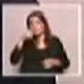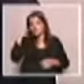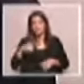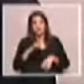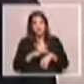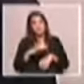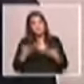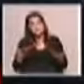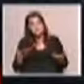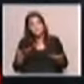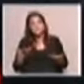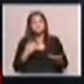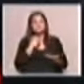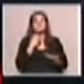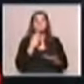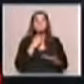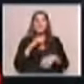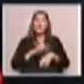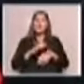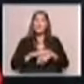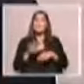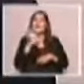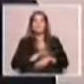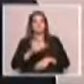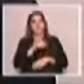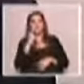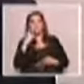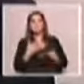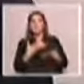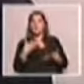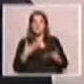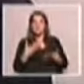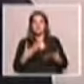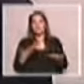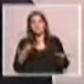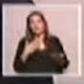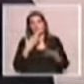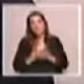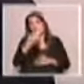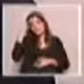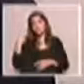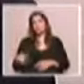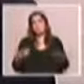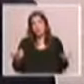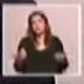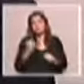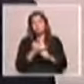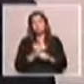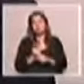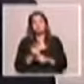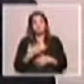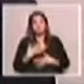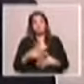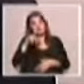doenças que, pelo aspecto que acarretam, trazem dificuldades profissionais além das